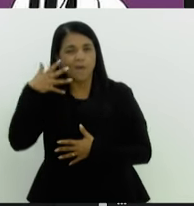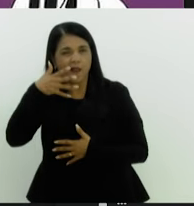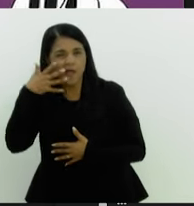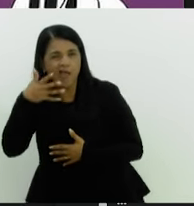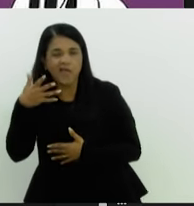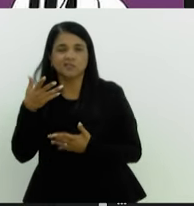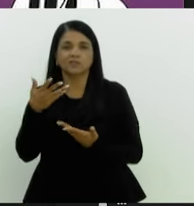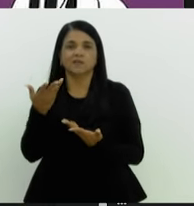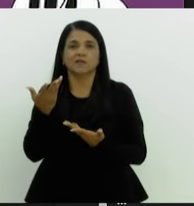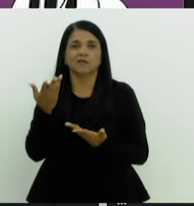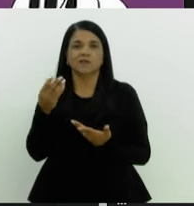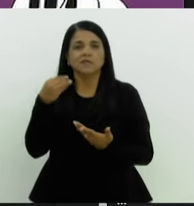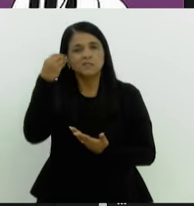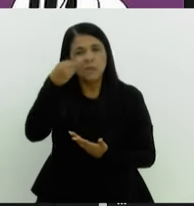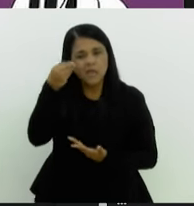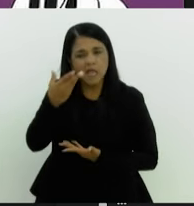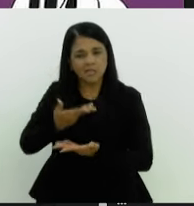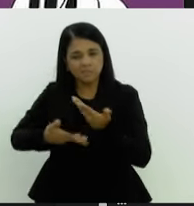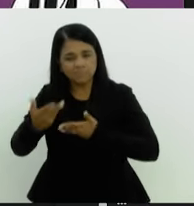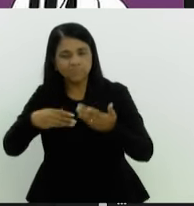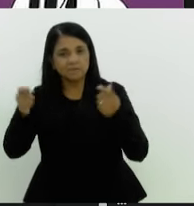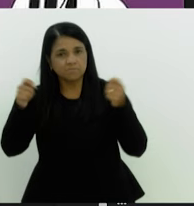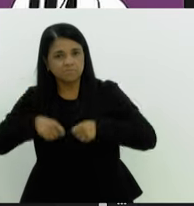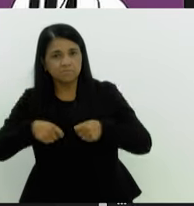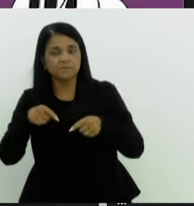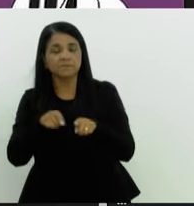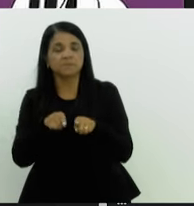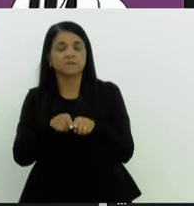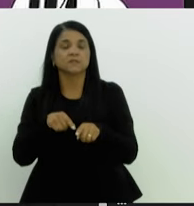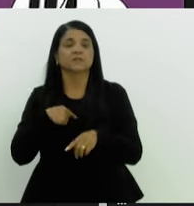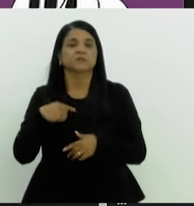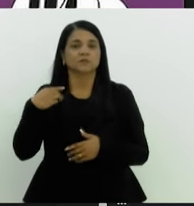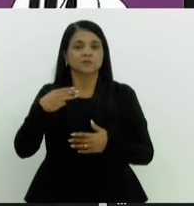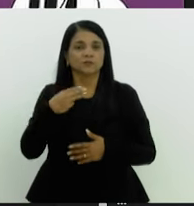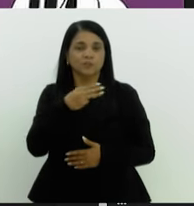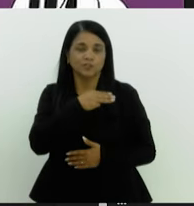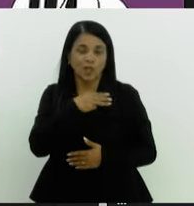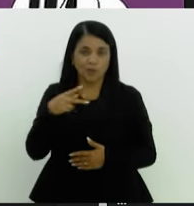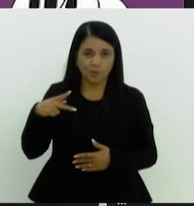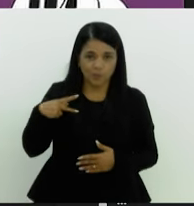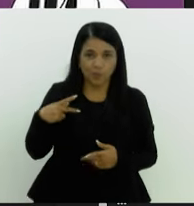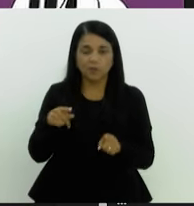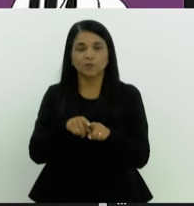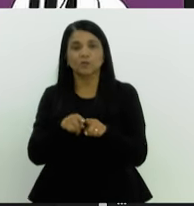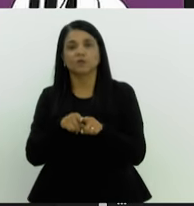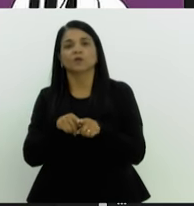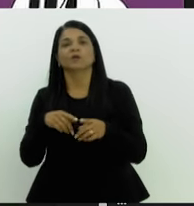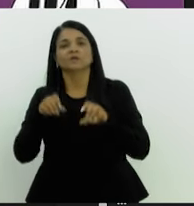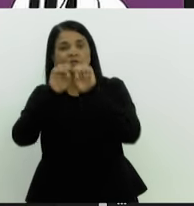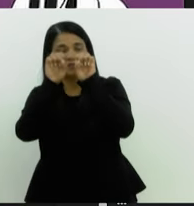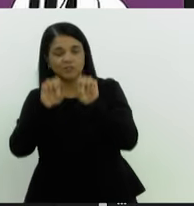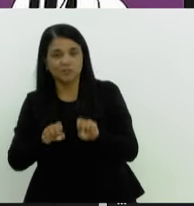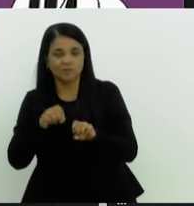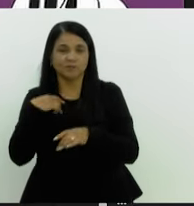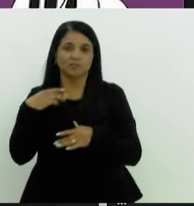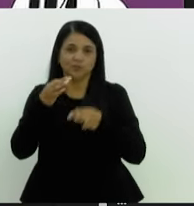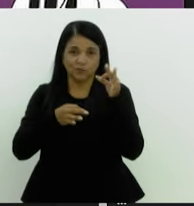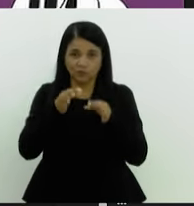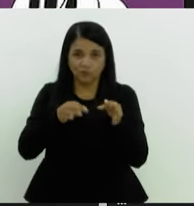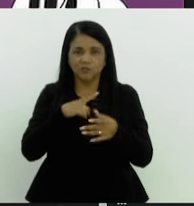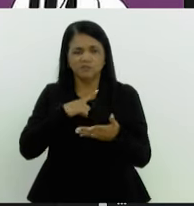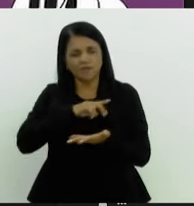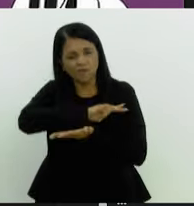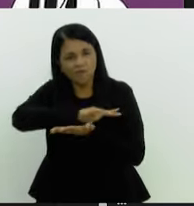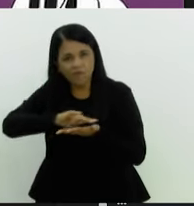capacitação de várias Vertentes do Ministério Público da advocacia da sociedade civil do sistema de Justiça então foi muito